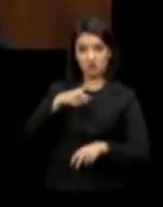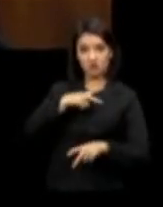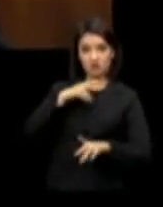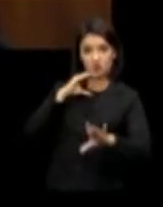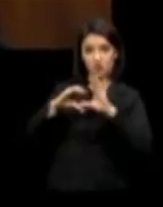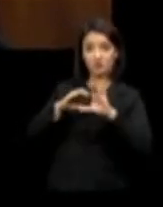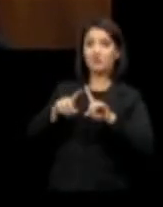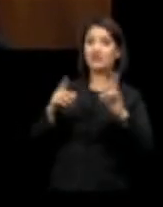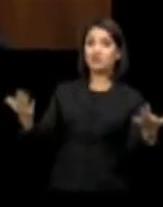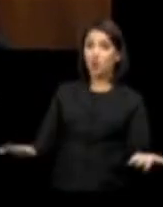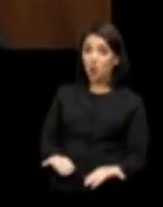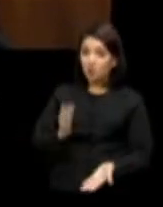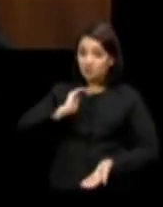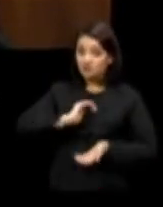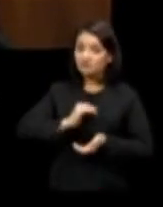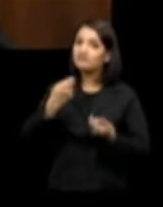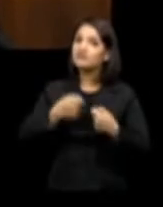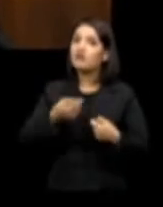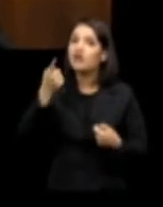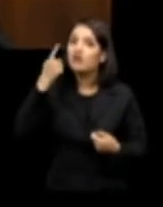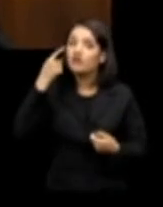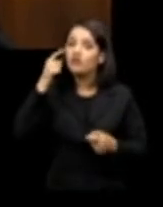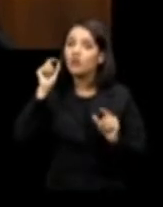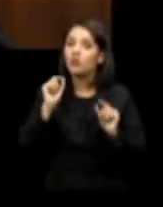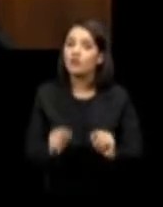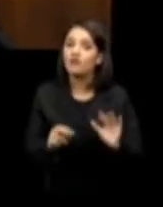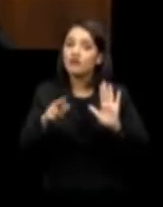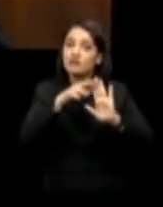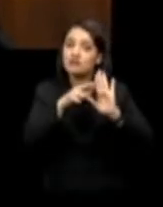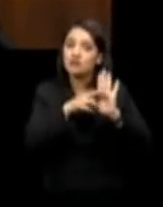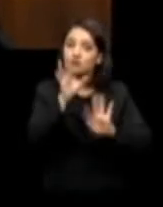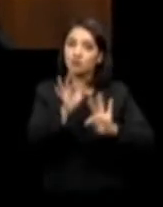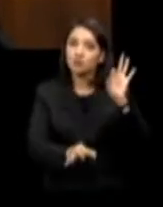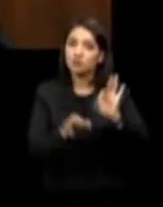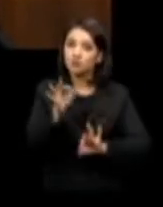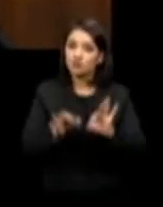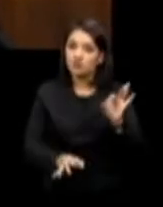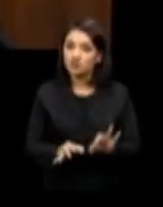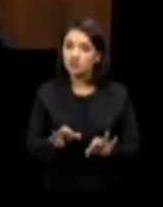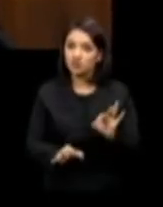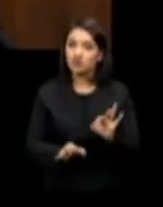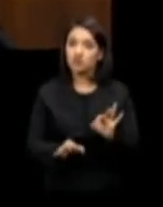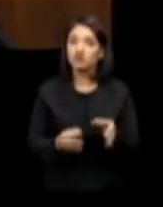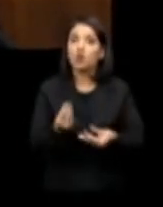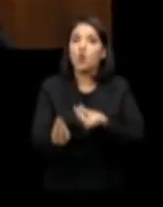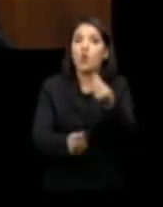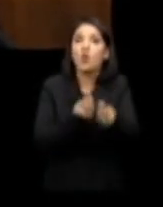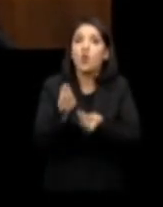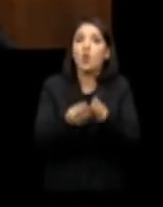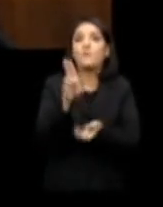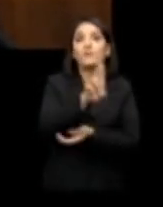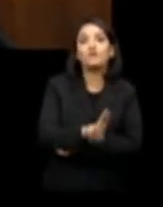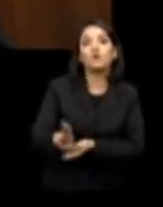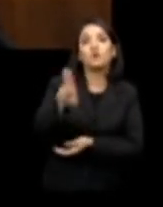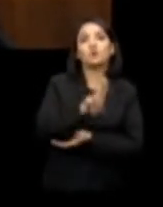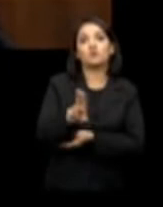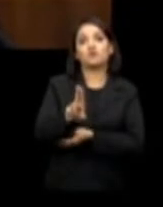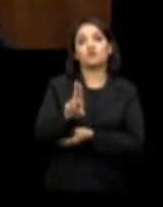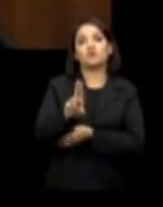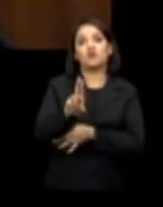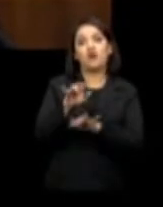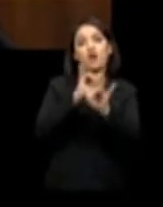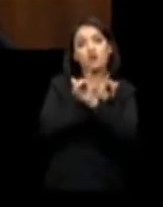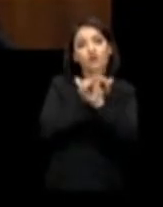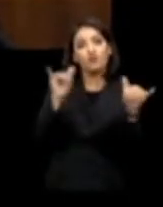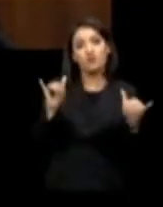este tribunal deve reconhecer que a disciplina jurídica do processamento e da utilização da informação acaba